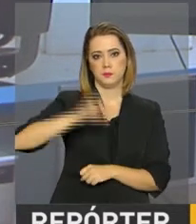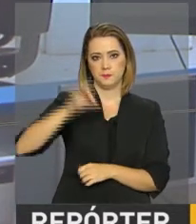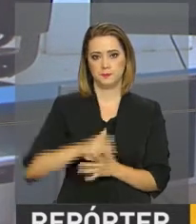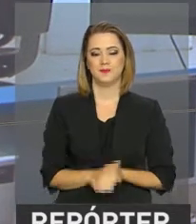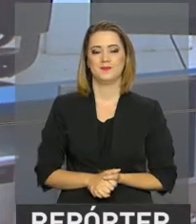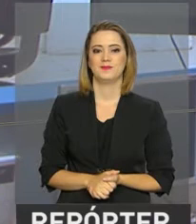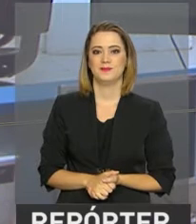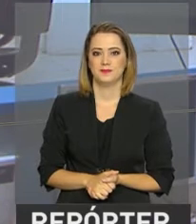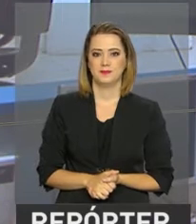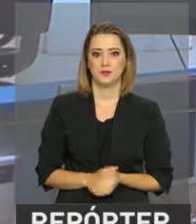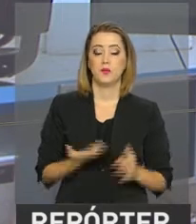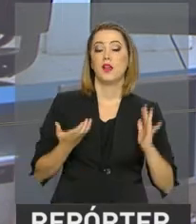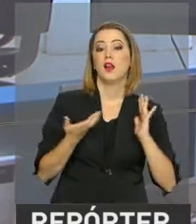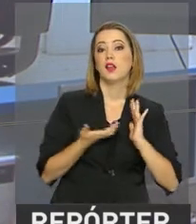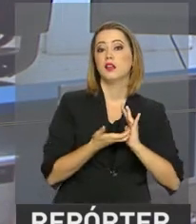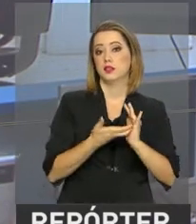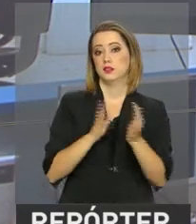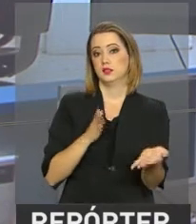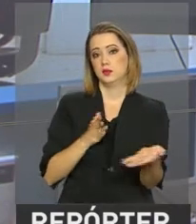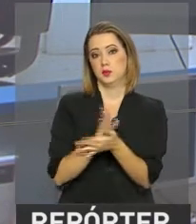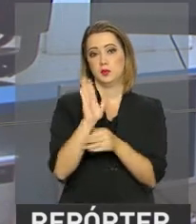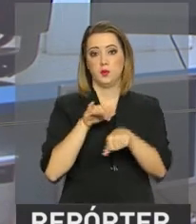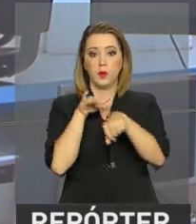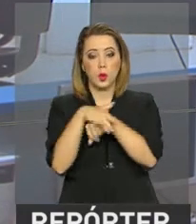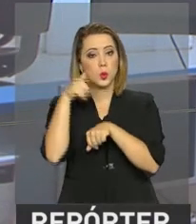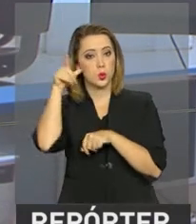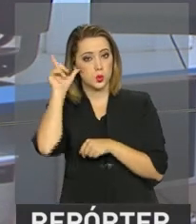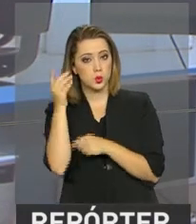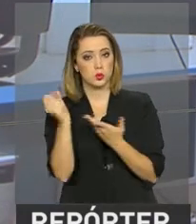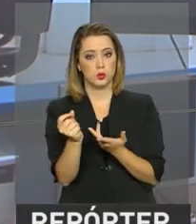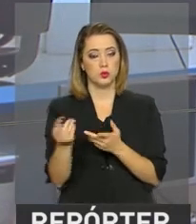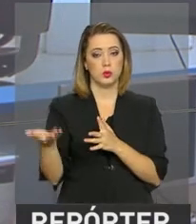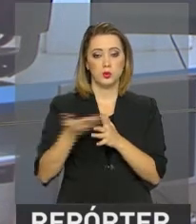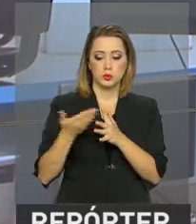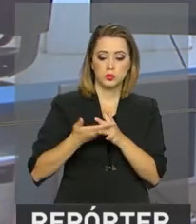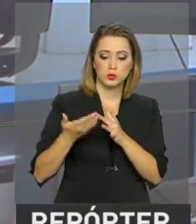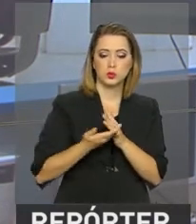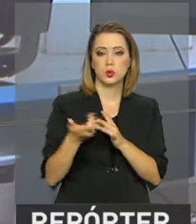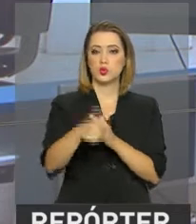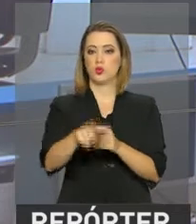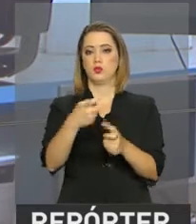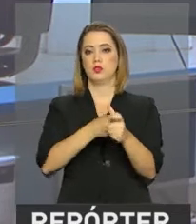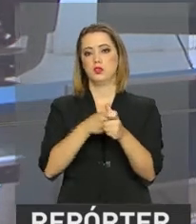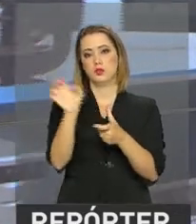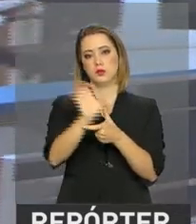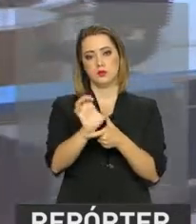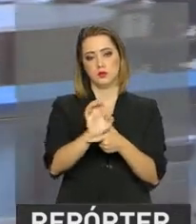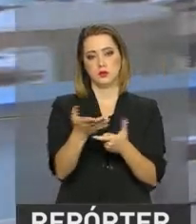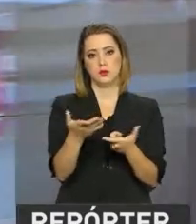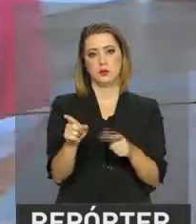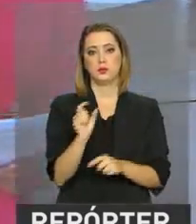cento ea câmara dos deputados aprovou na noite de ontem a renegociação das dívidas dos estados com a união vamos então ao palácio do planalto